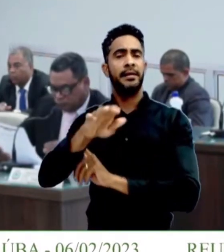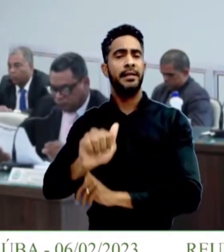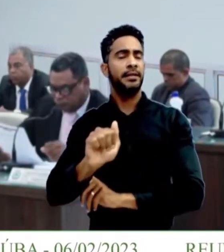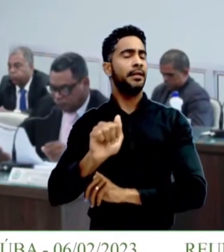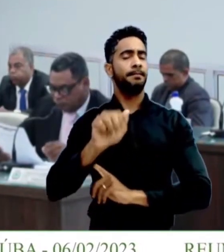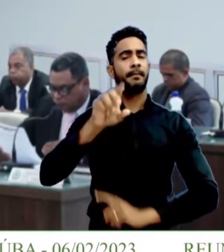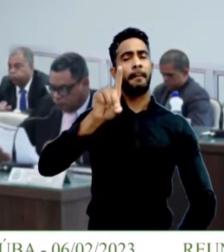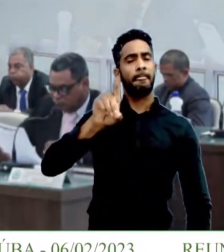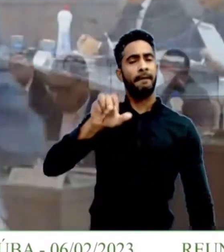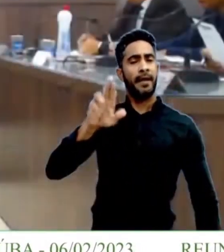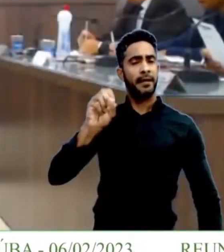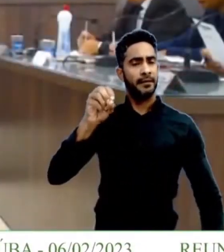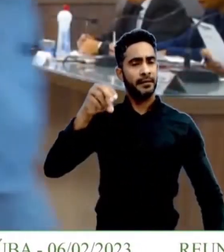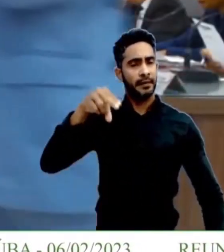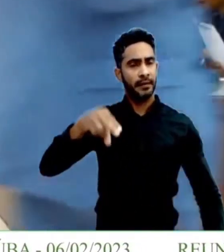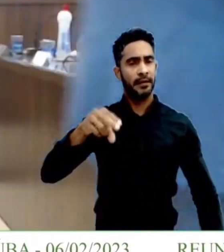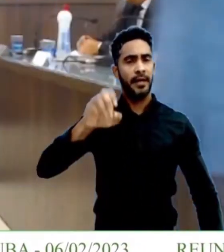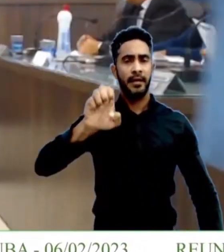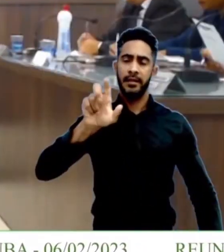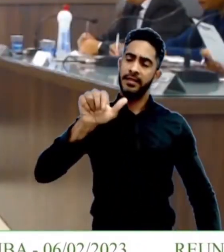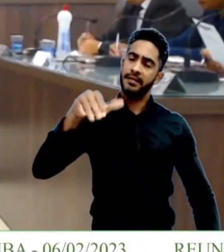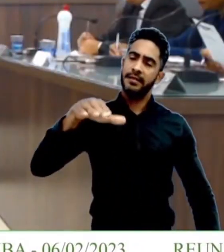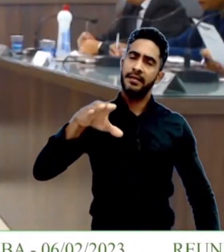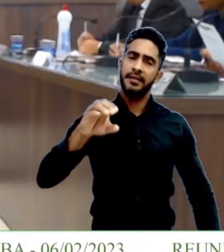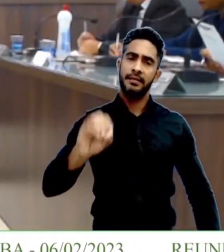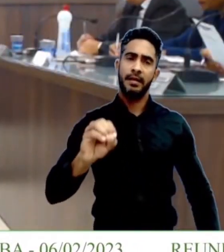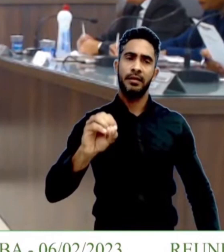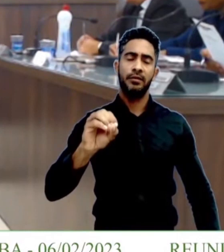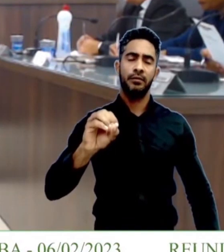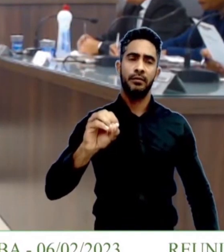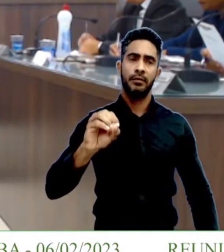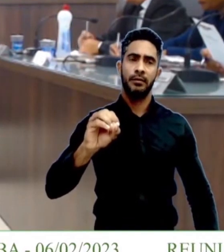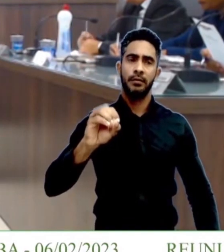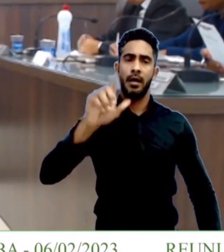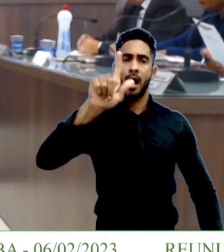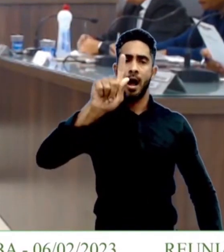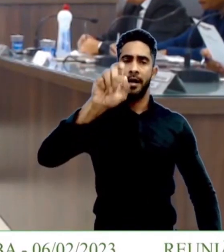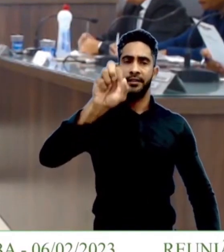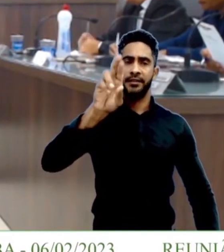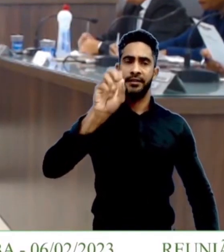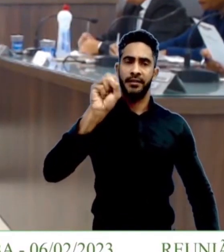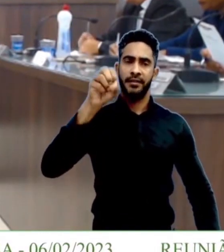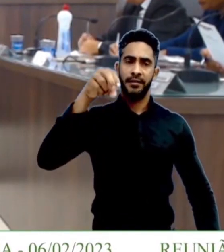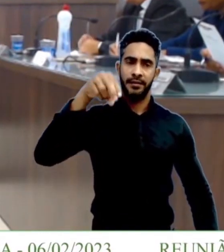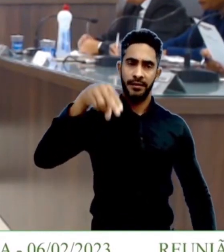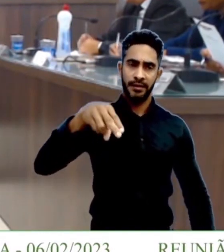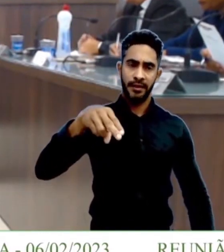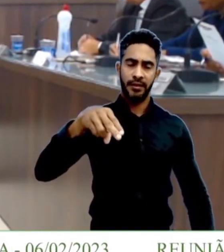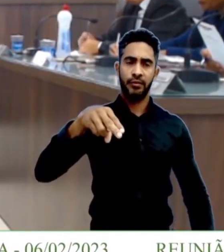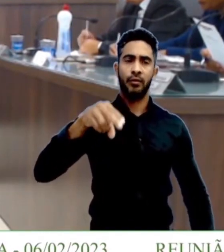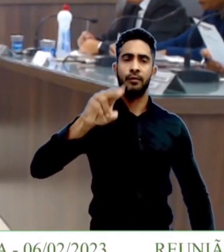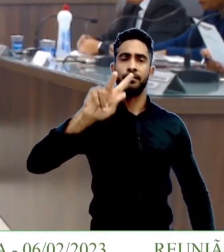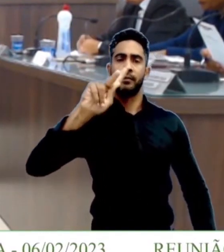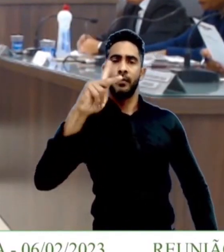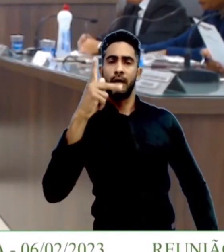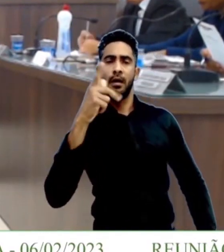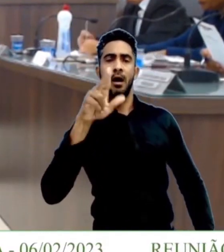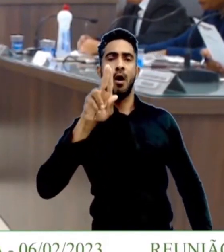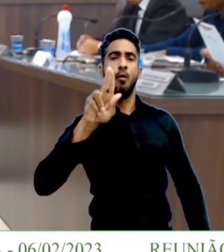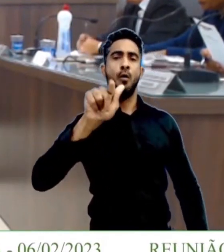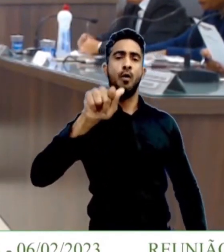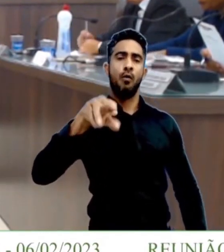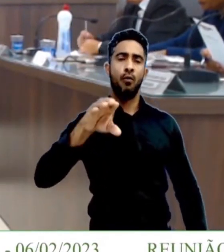Teixeira, Derlan Miranda dos Reis, Elismácio Borges Ferreira, Gerson do Espírito Santo de Souza, Hugo Leonardo